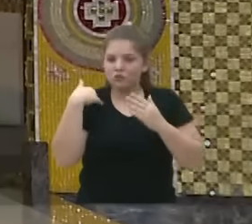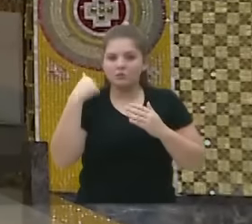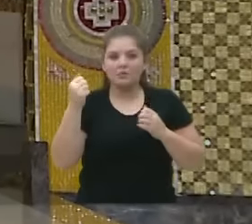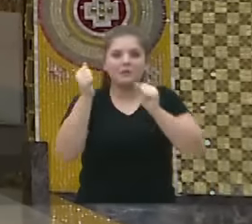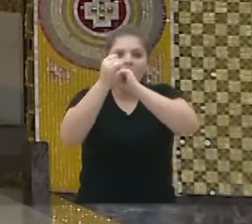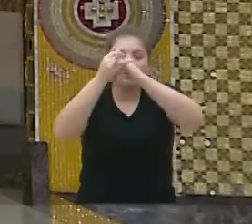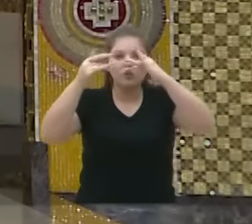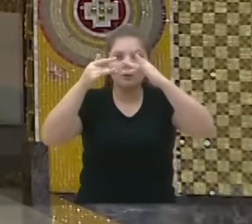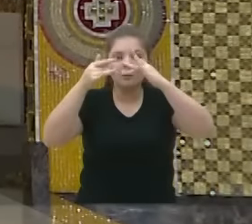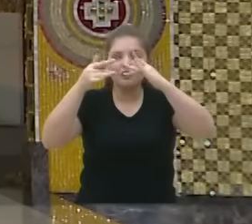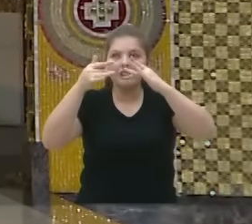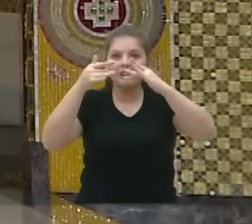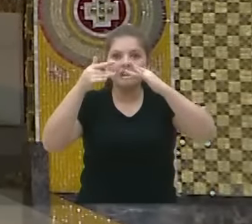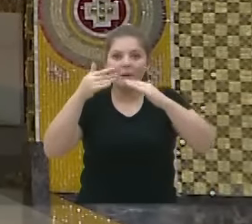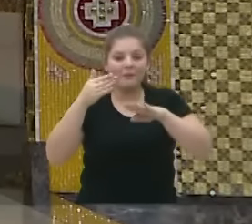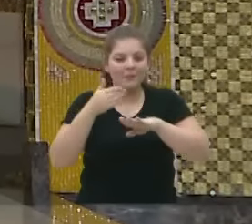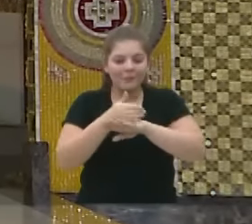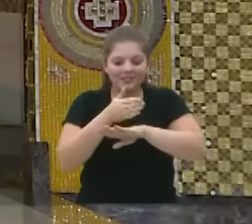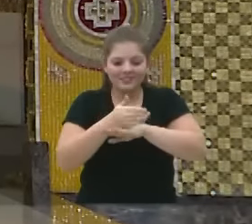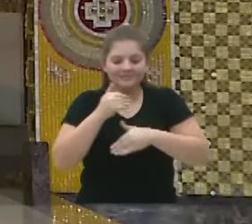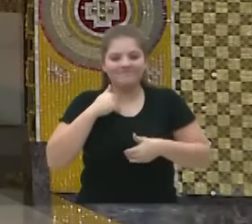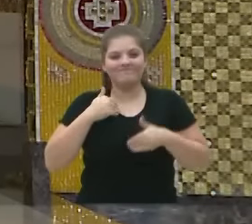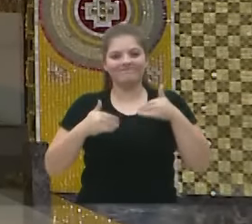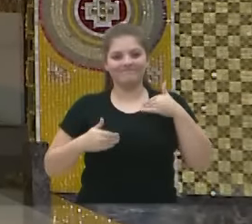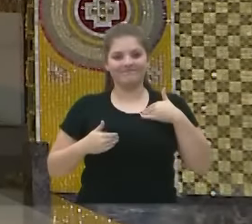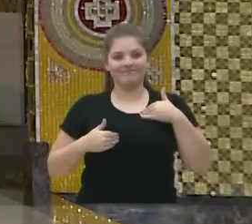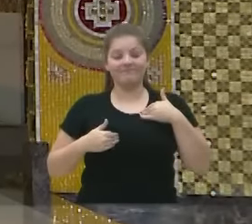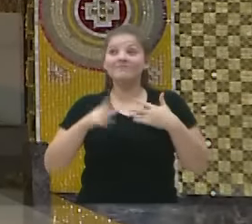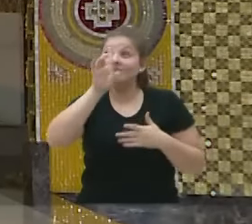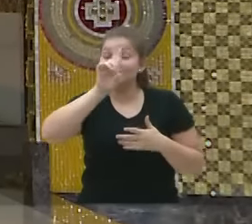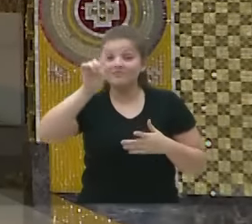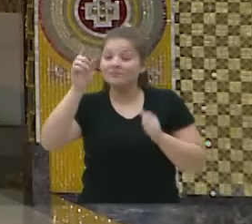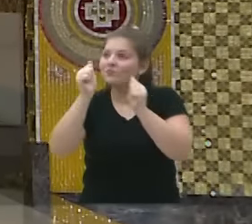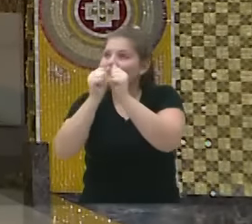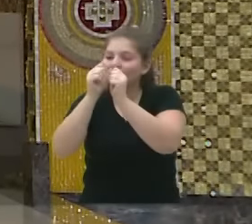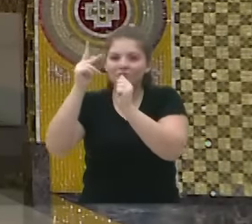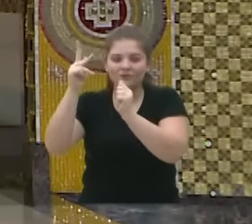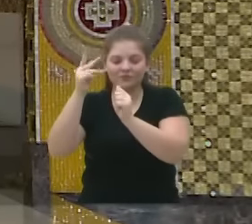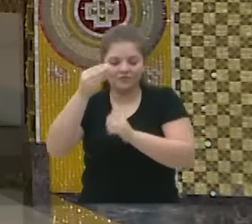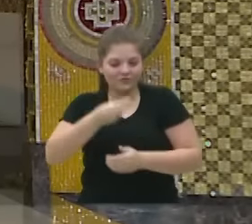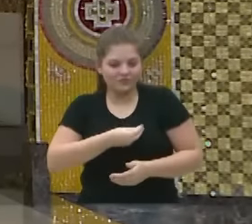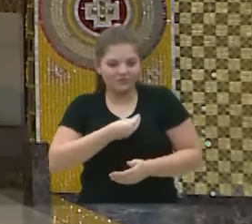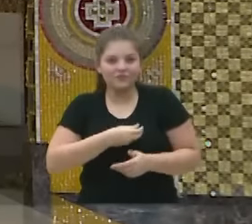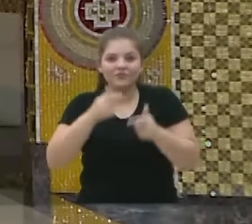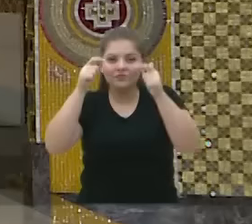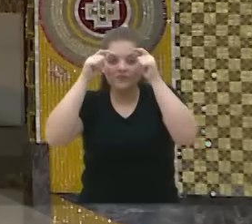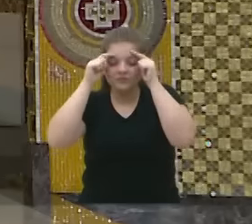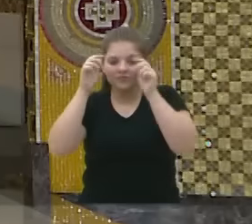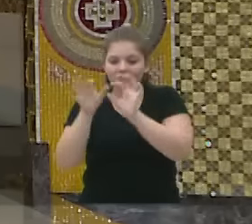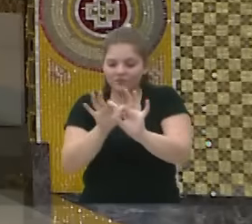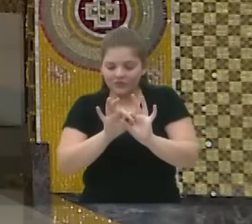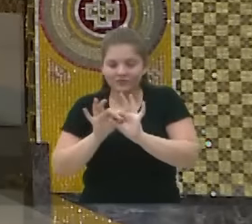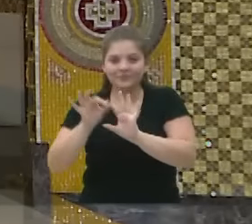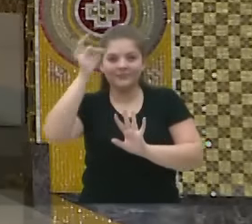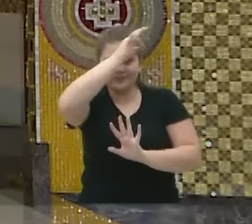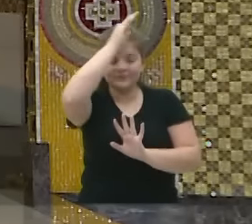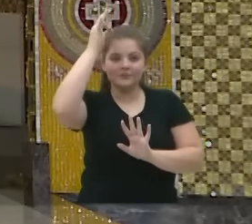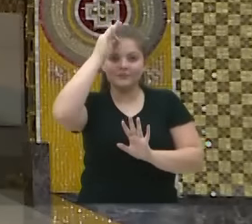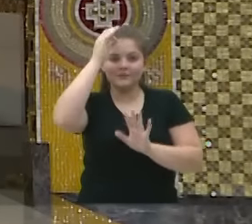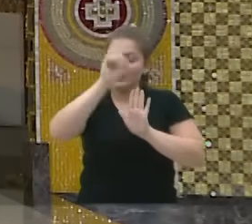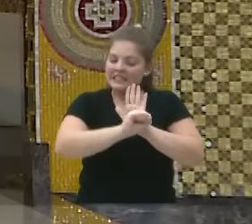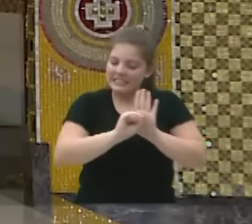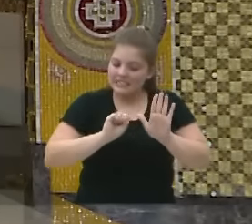como membros do seu corpo. Ele que é Deus e convosco vive e reina na unidade do Espírito